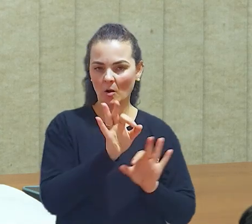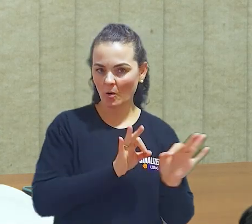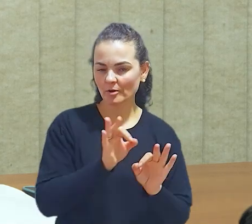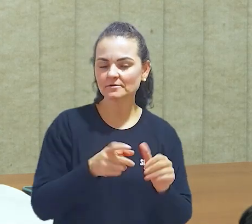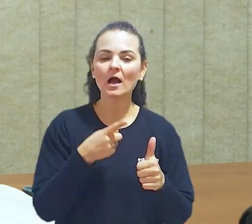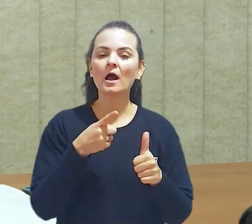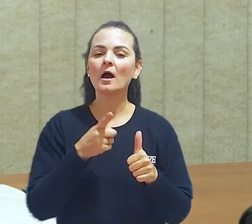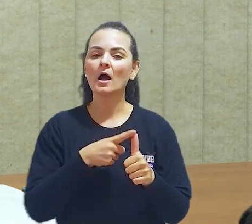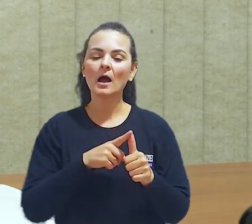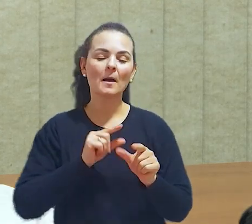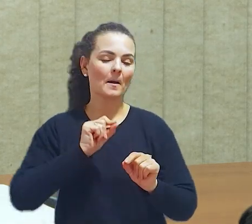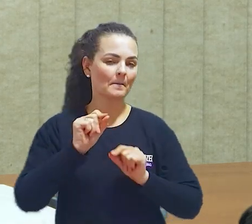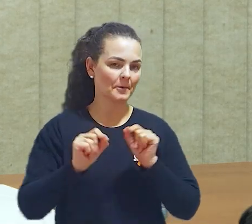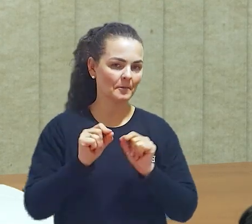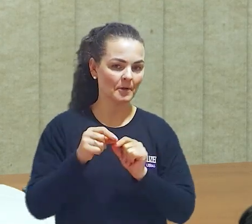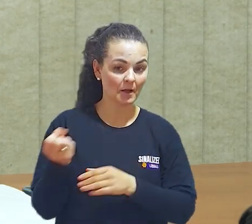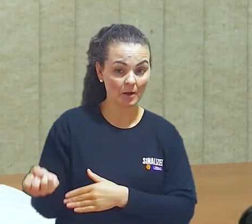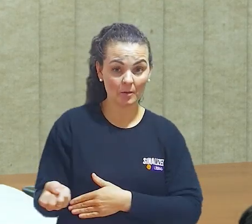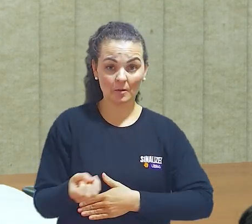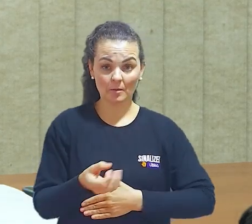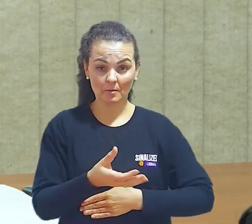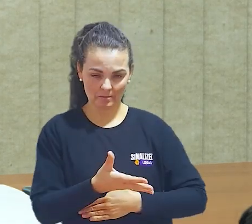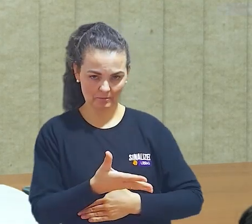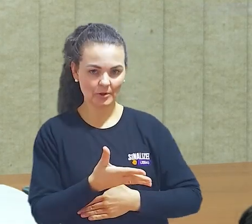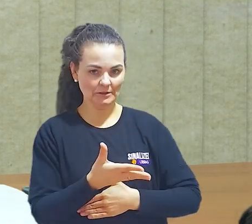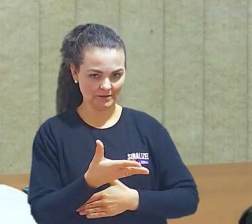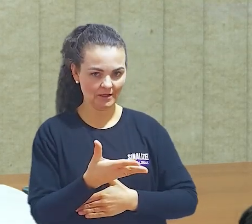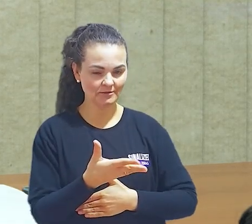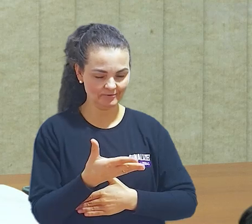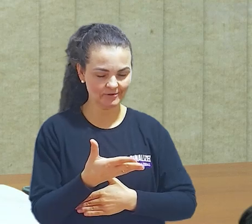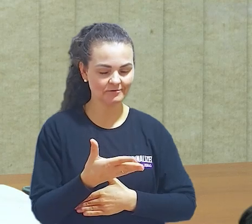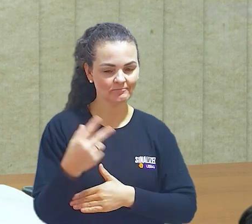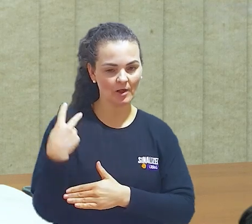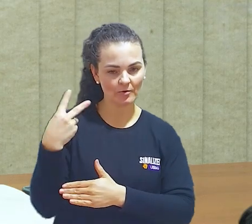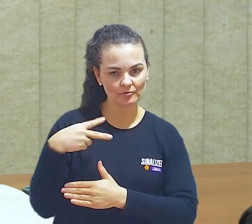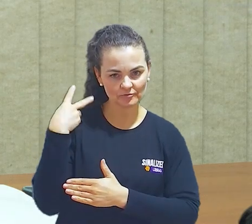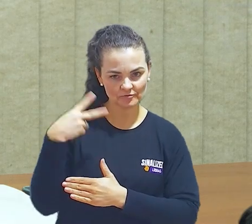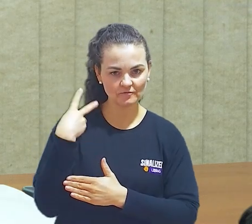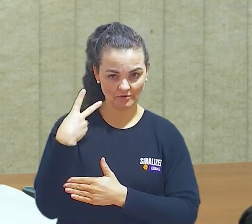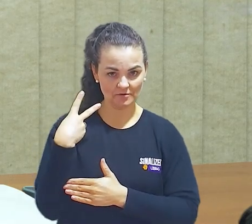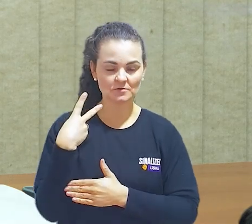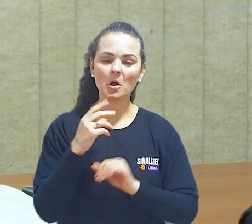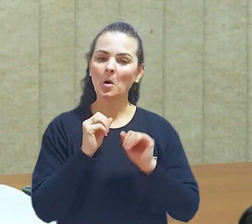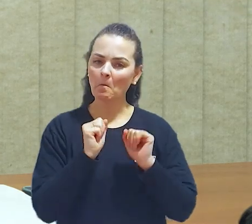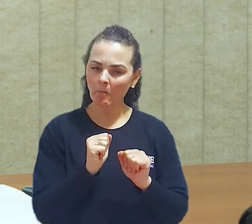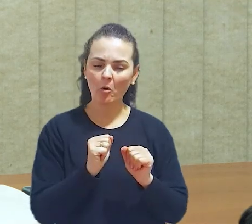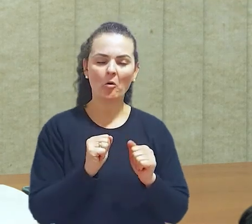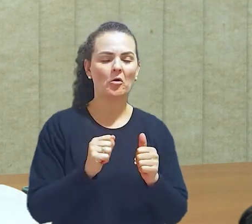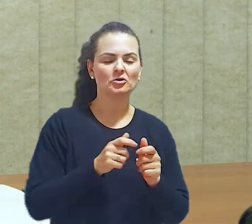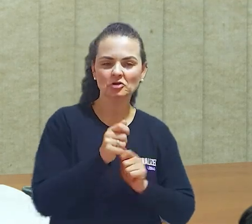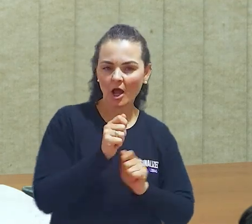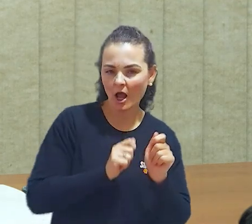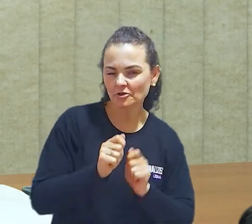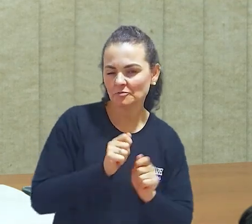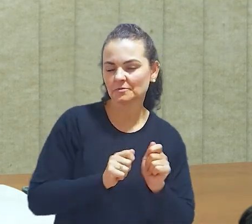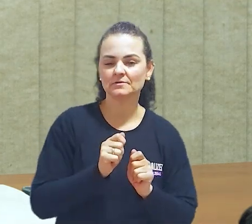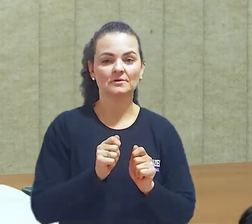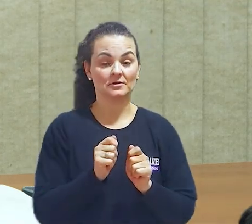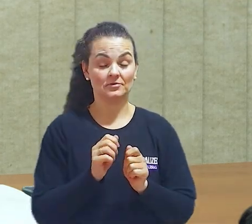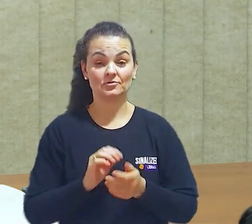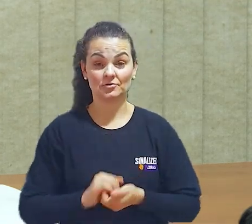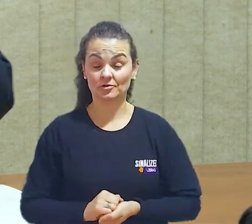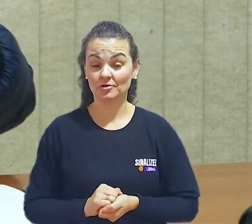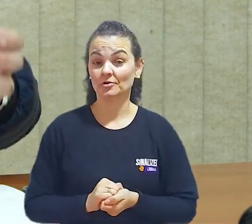delas, no sentido de modernizar cada vez mais a atuação parlamentar, né, seja em trâmites administrativos, seja